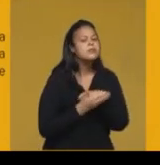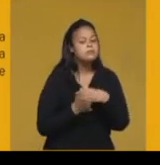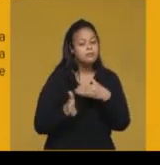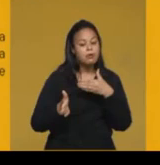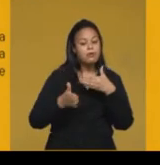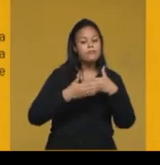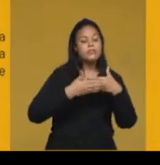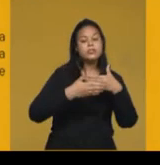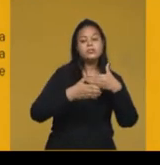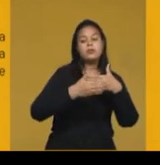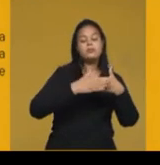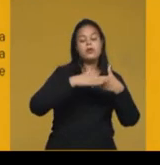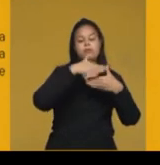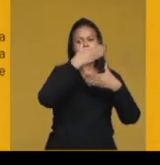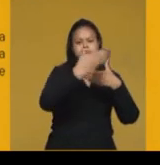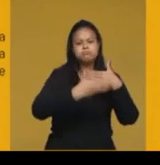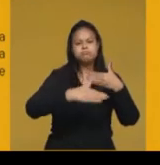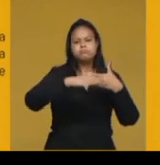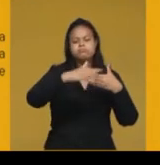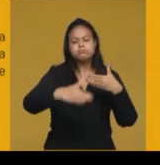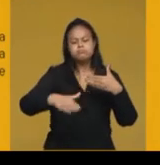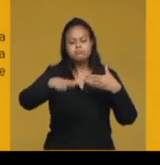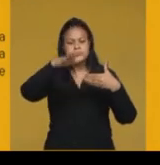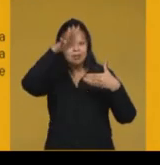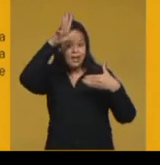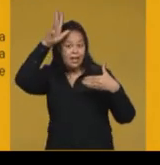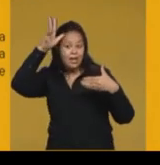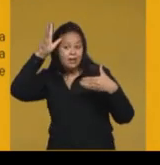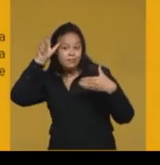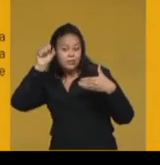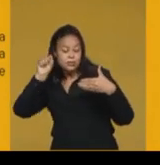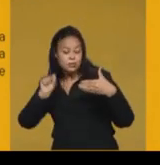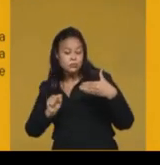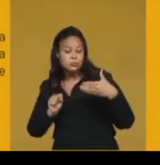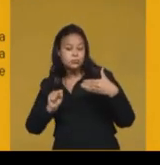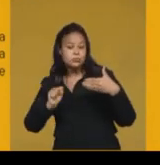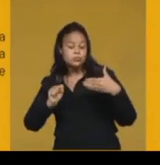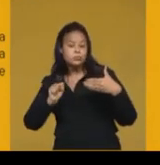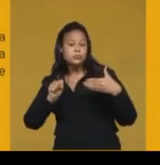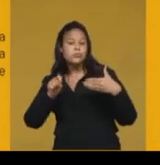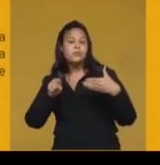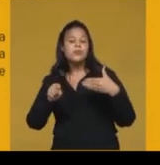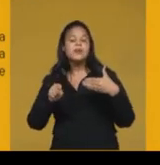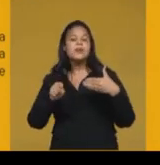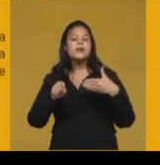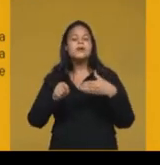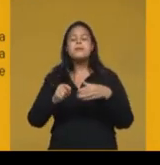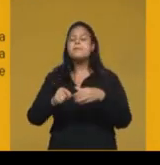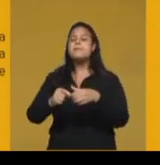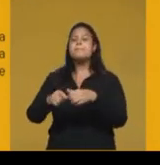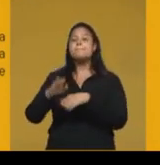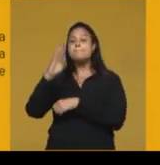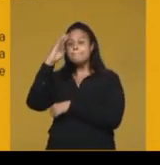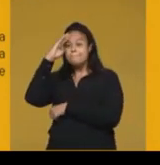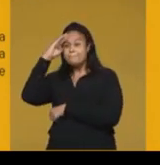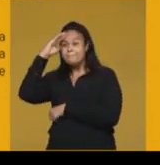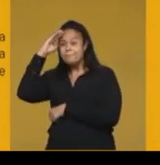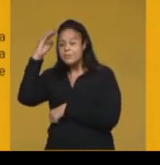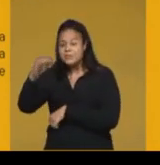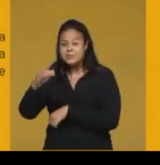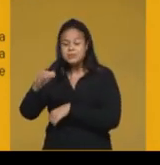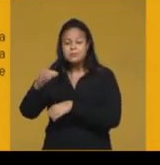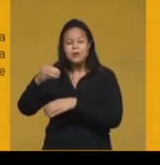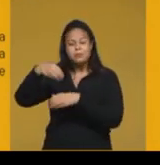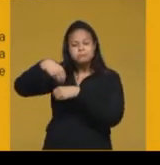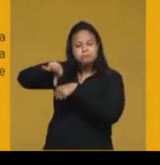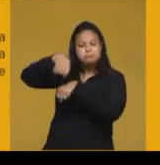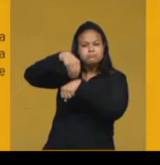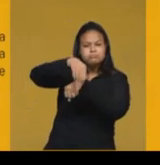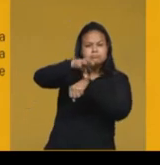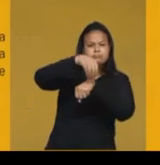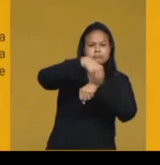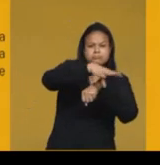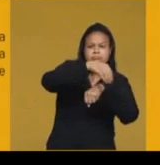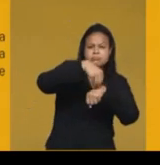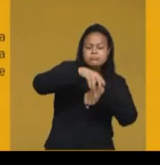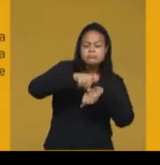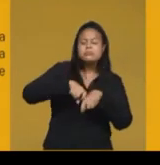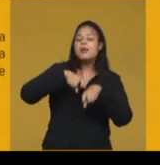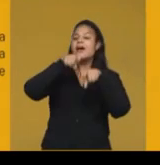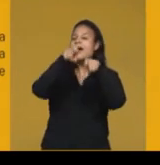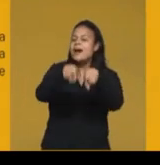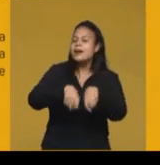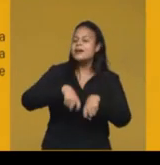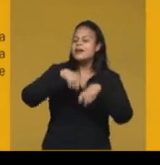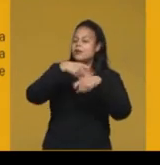da fronteira com a África do Sul, principal fornecedor de quase todos os produtos alimentícios, agrícolas e